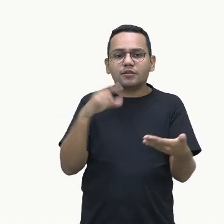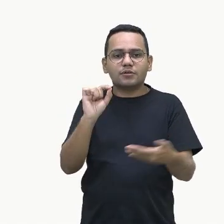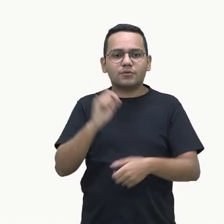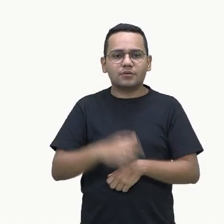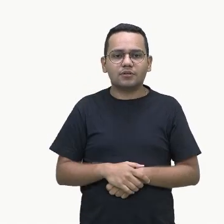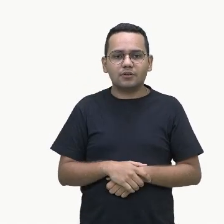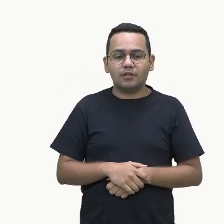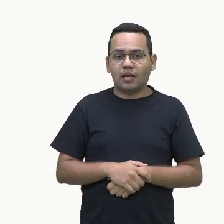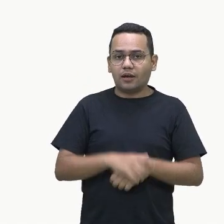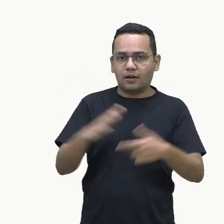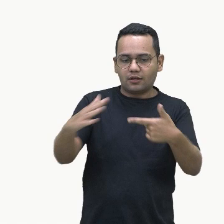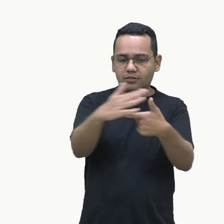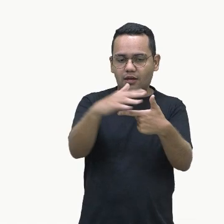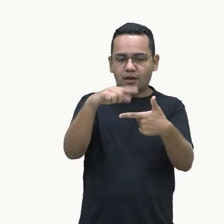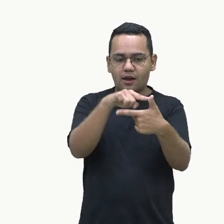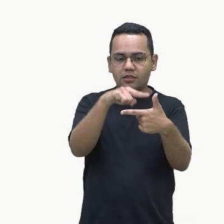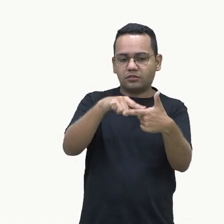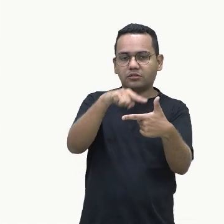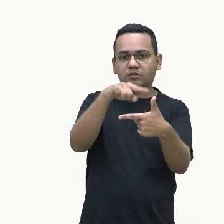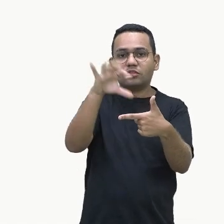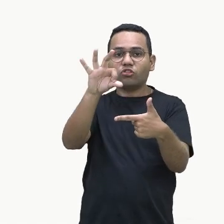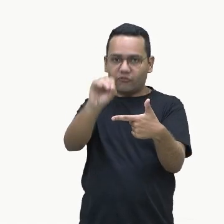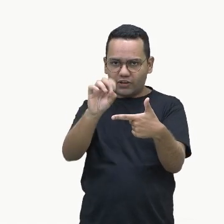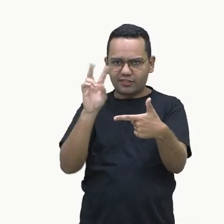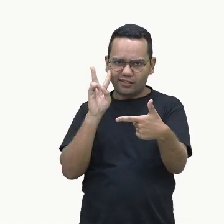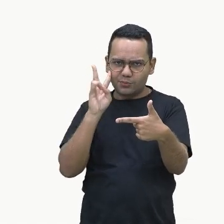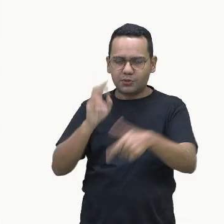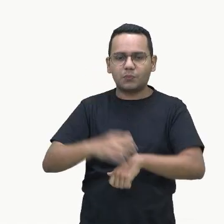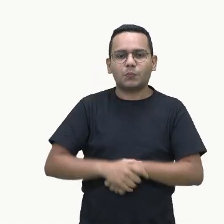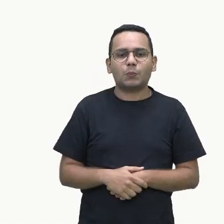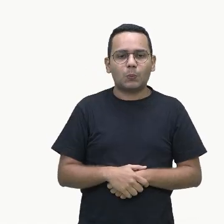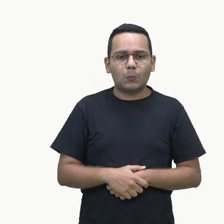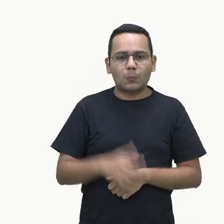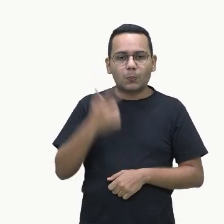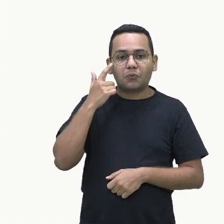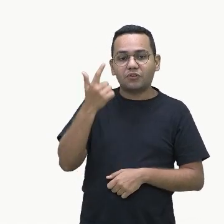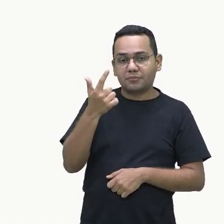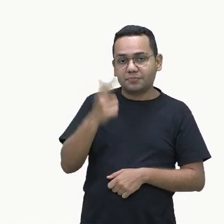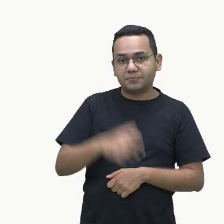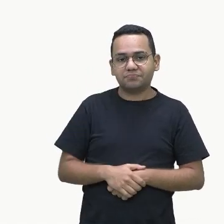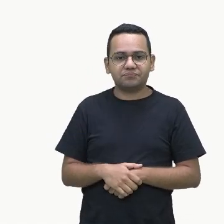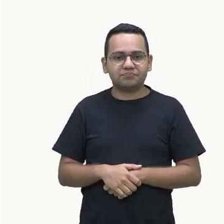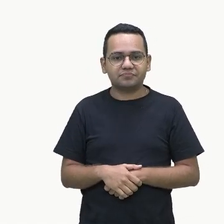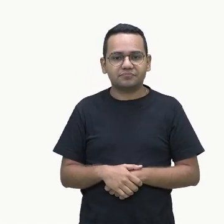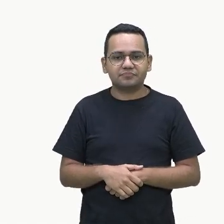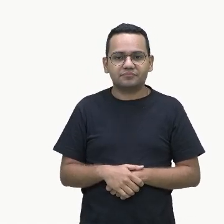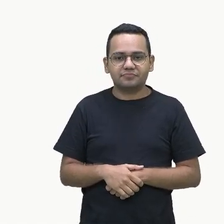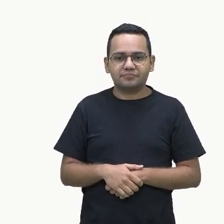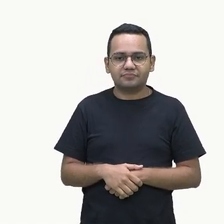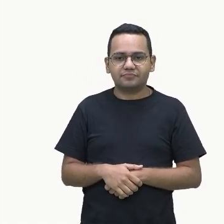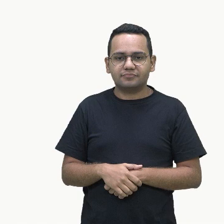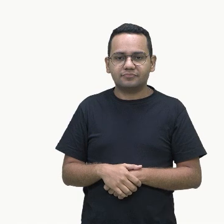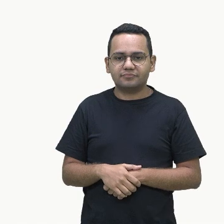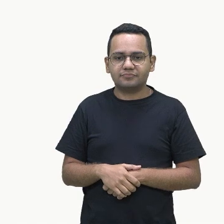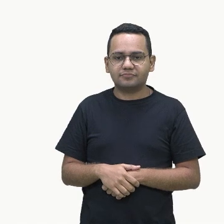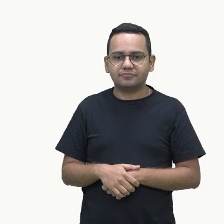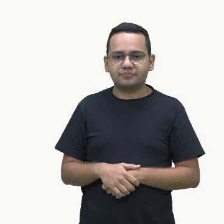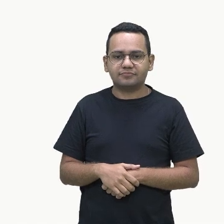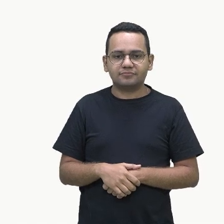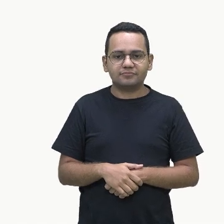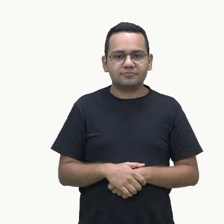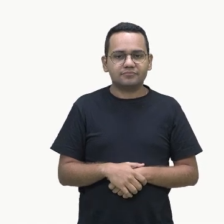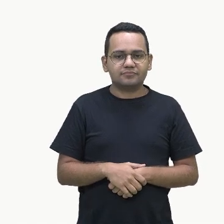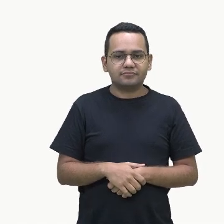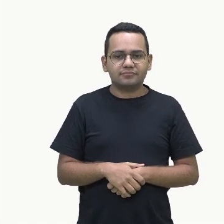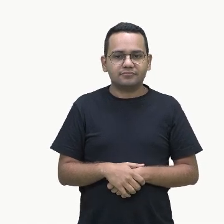um ângulo de 90 graus. Olha, aqui a gente já pode ver, ó, aqui tem um ângulo de 90 graus, aqui tem um ângulo de 90 graus e aqui também tem um